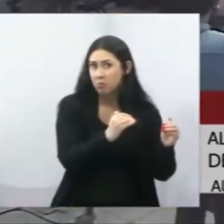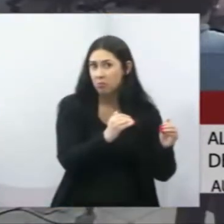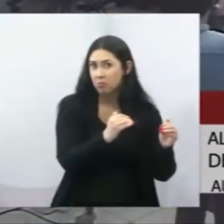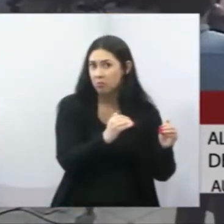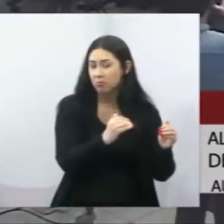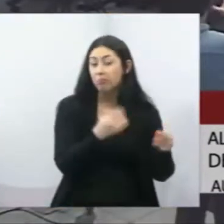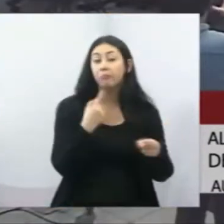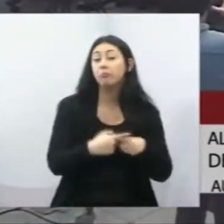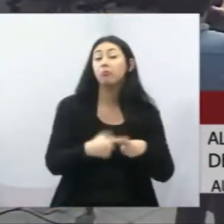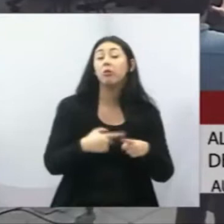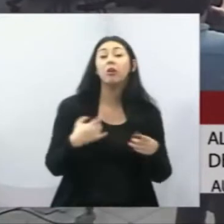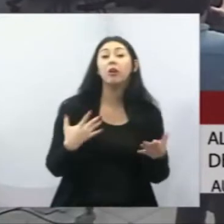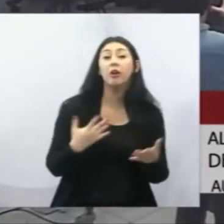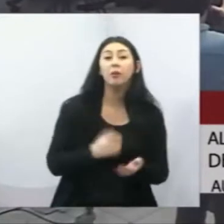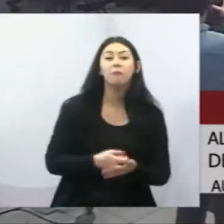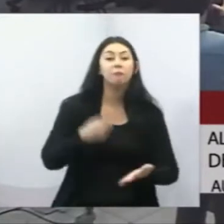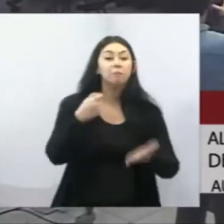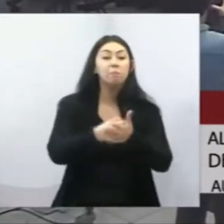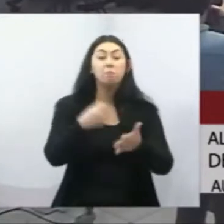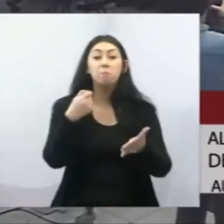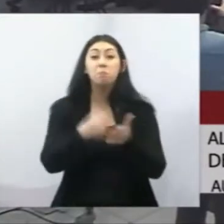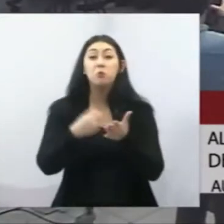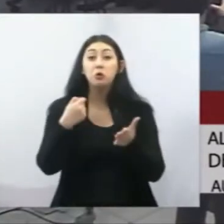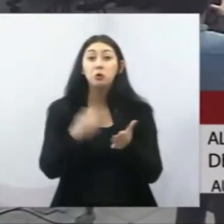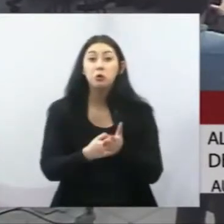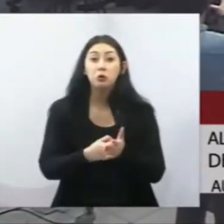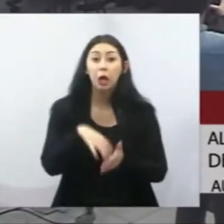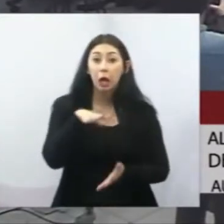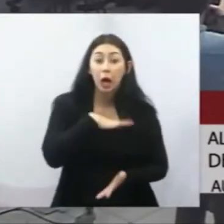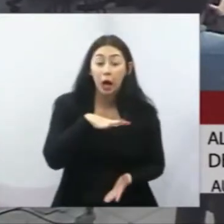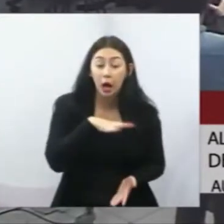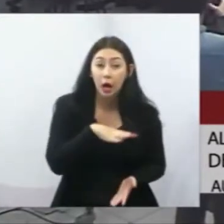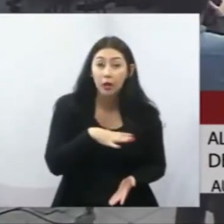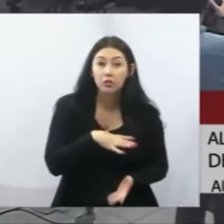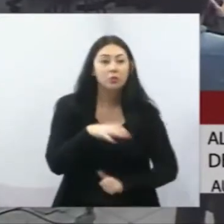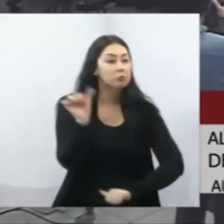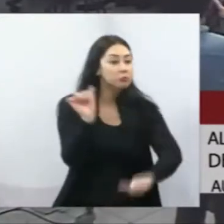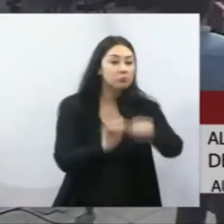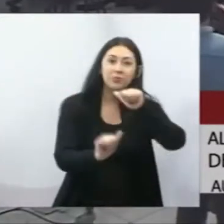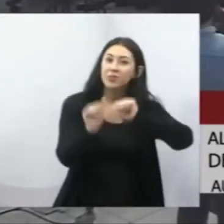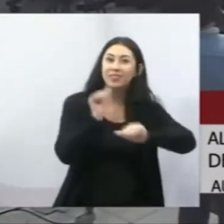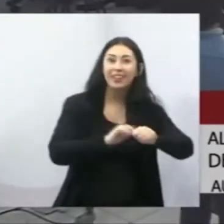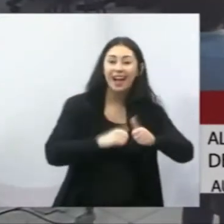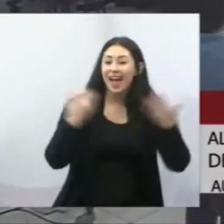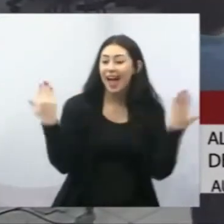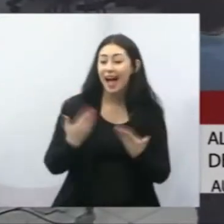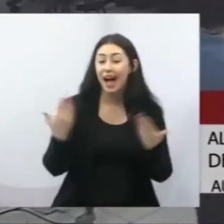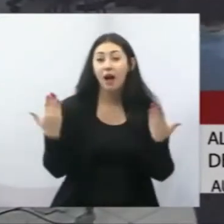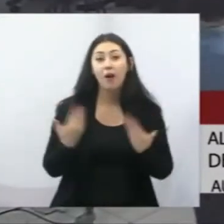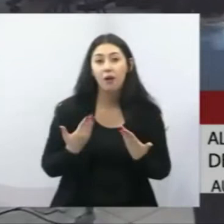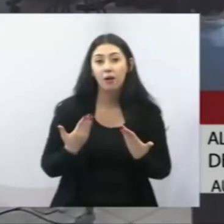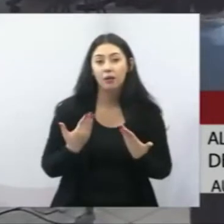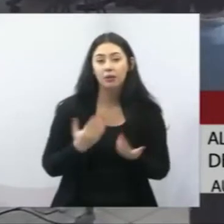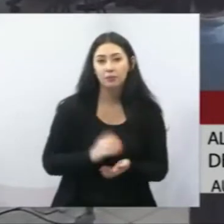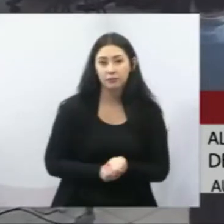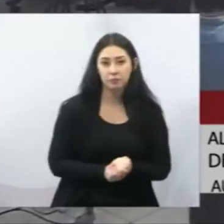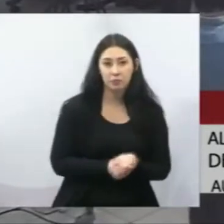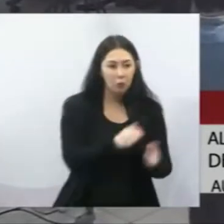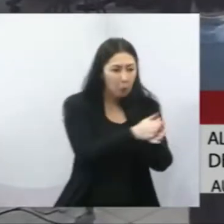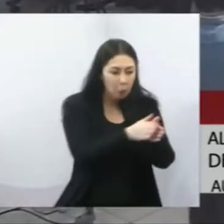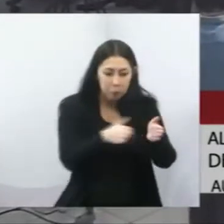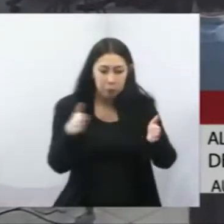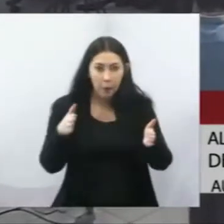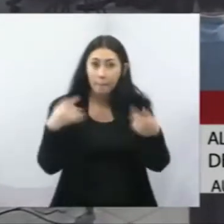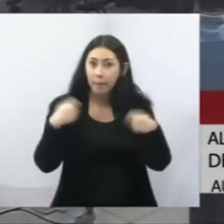inconstitucional? Porque ela está obrigando o município a fazer a alteração dentro de um prazo. O